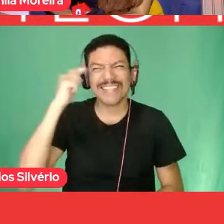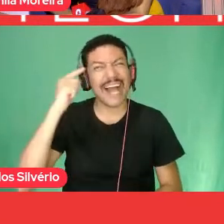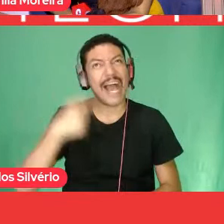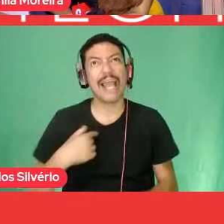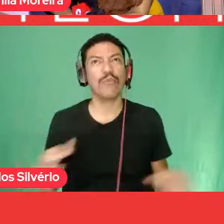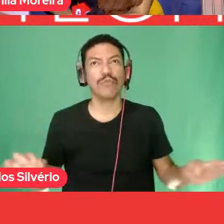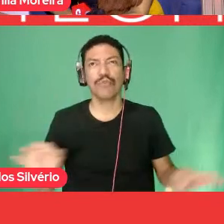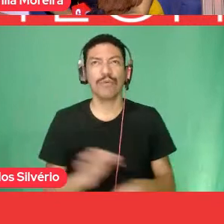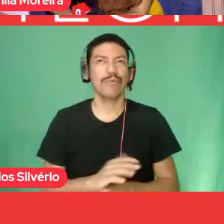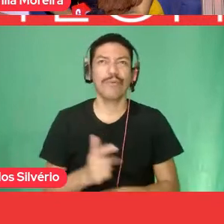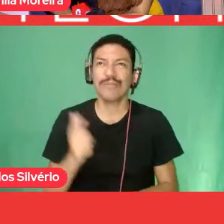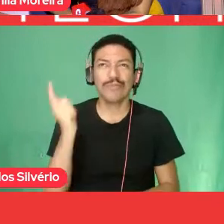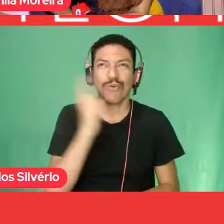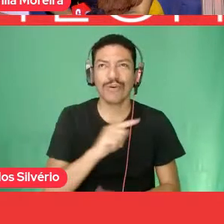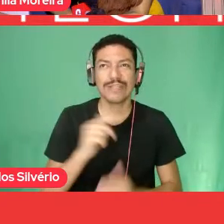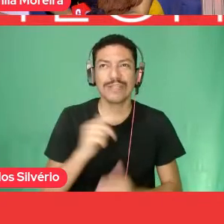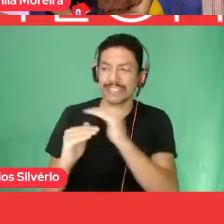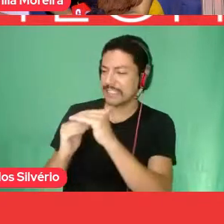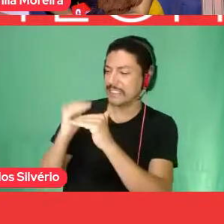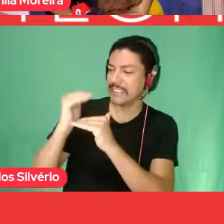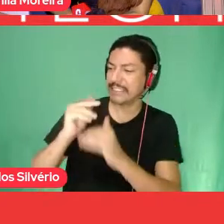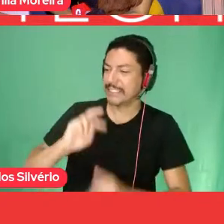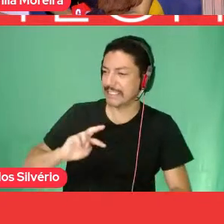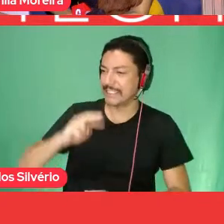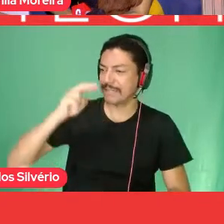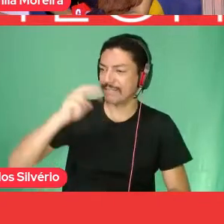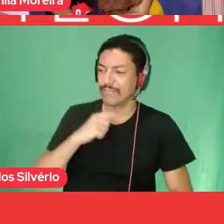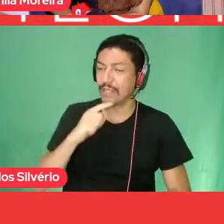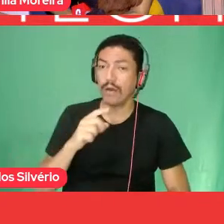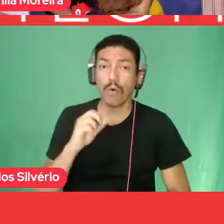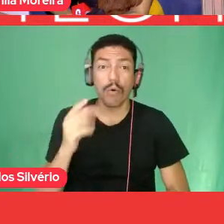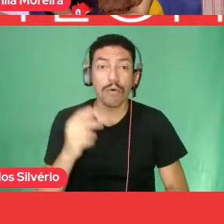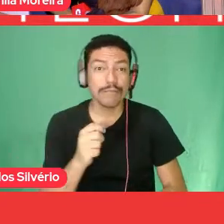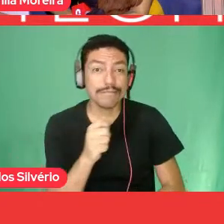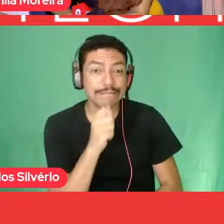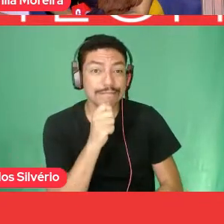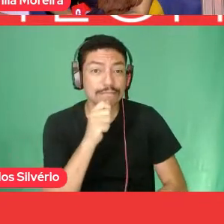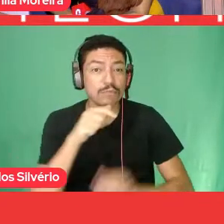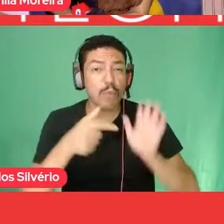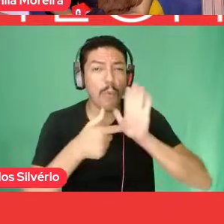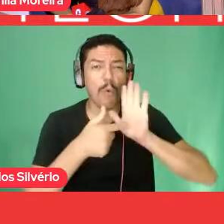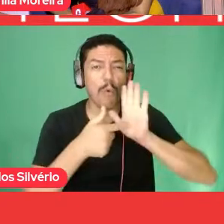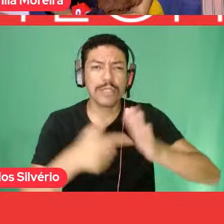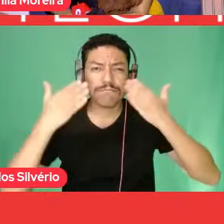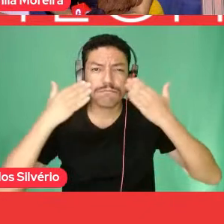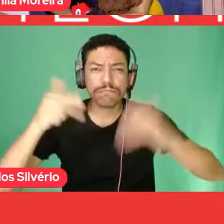aquela promoção é para ela, ou no mínimo não se posiciona e não pede. Né?